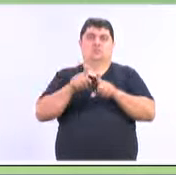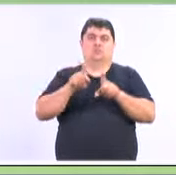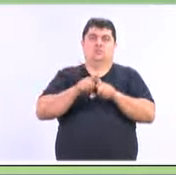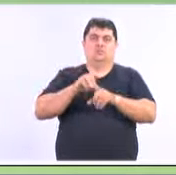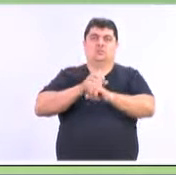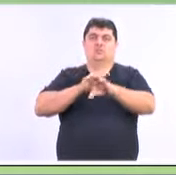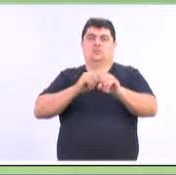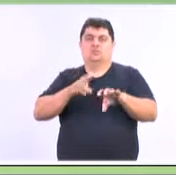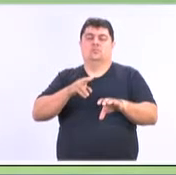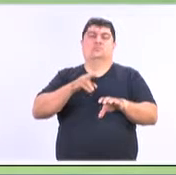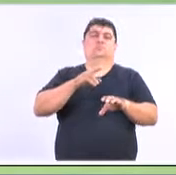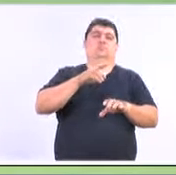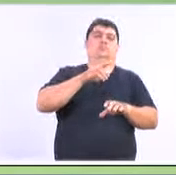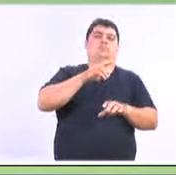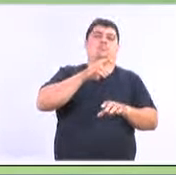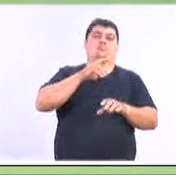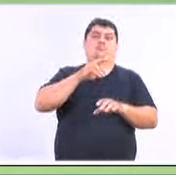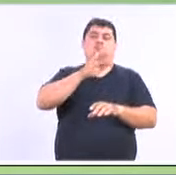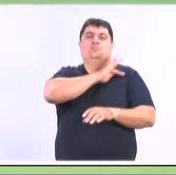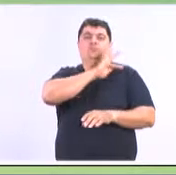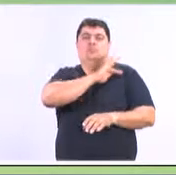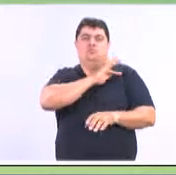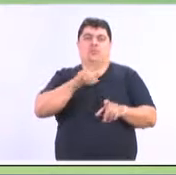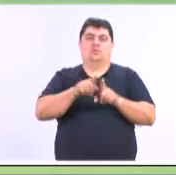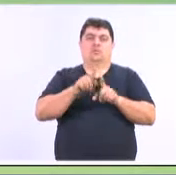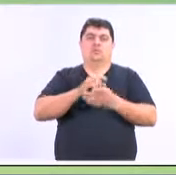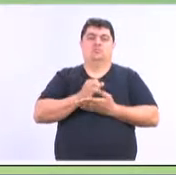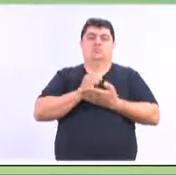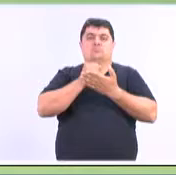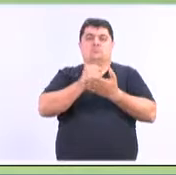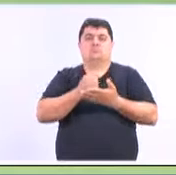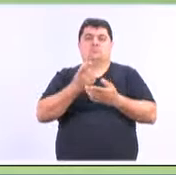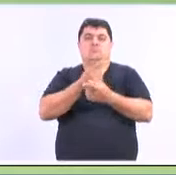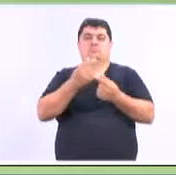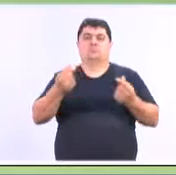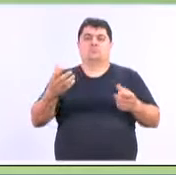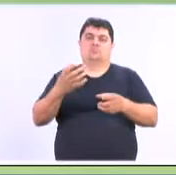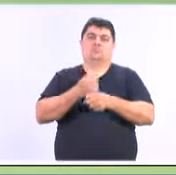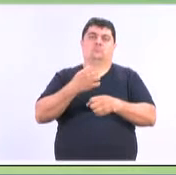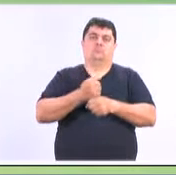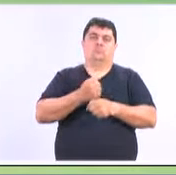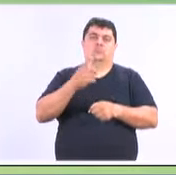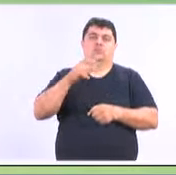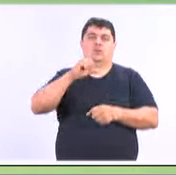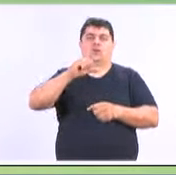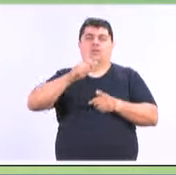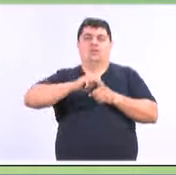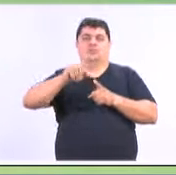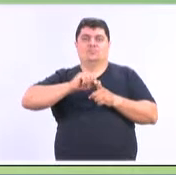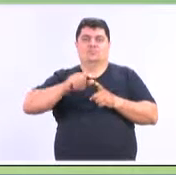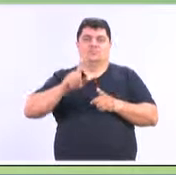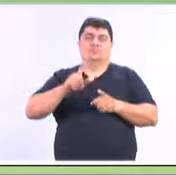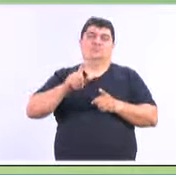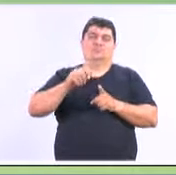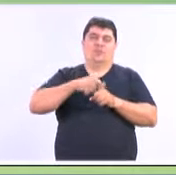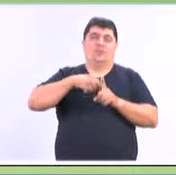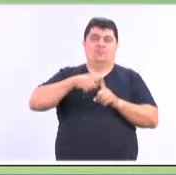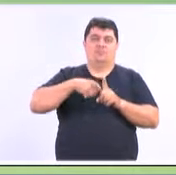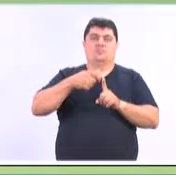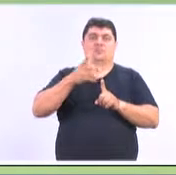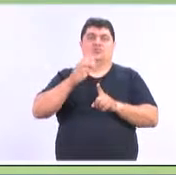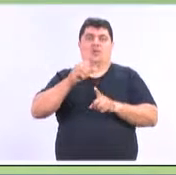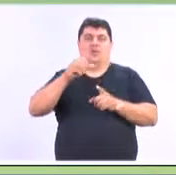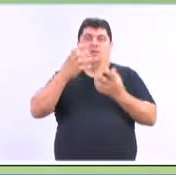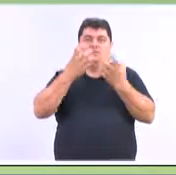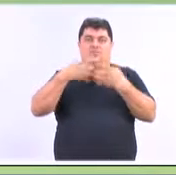de Ensino Superior e Assessoria Contábil, e há quase 9 meses eu sou professor aqui do Instituto